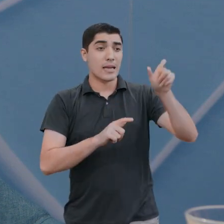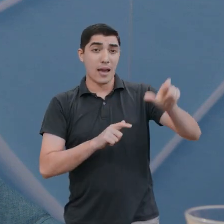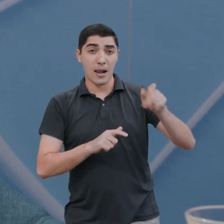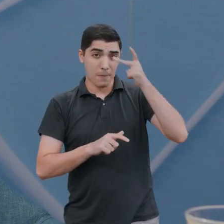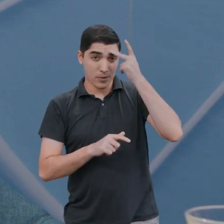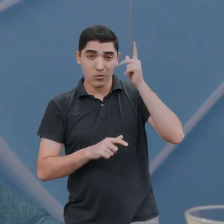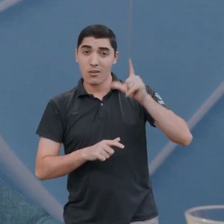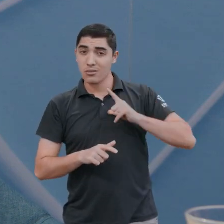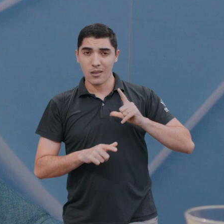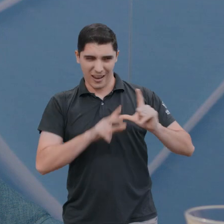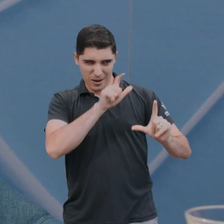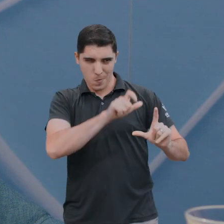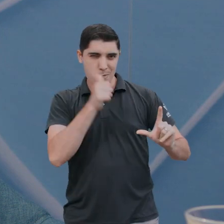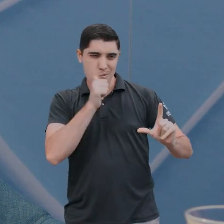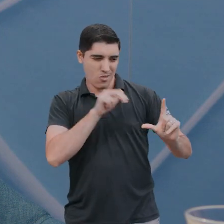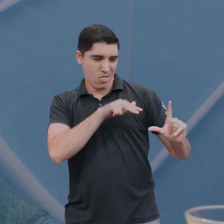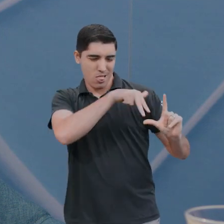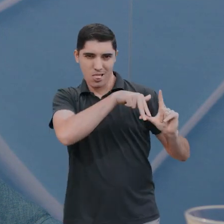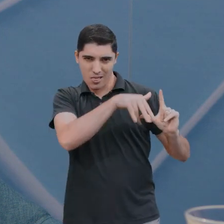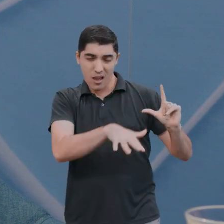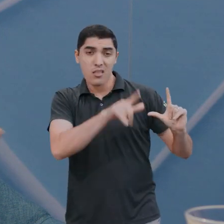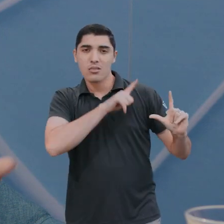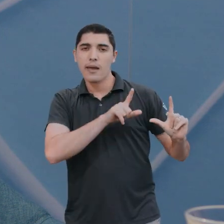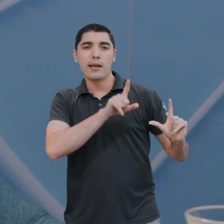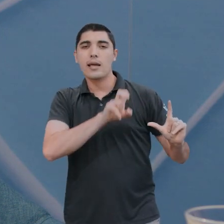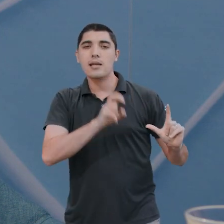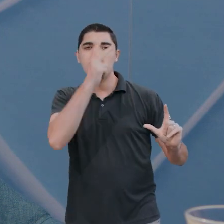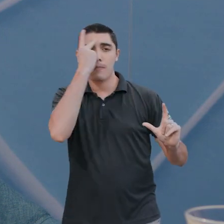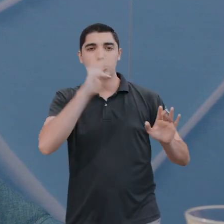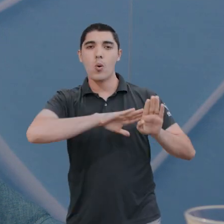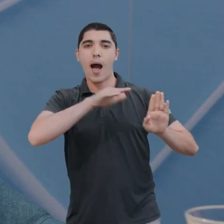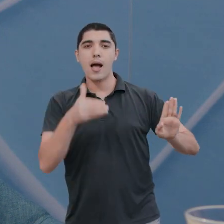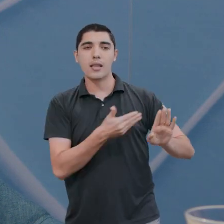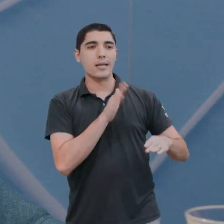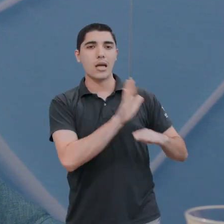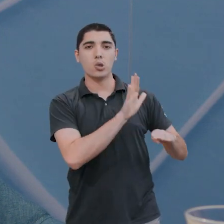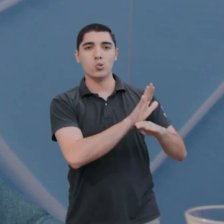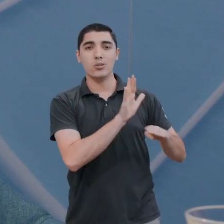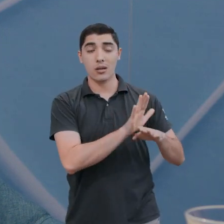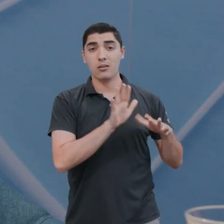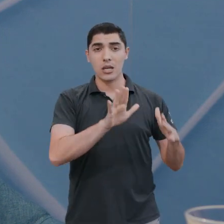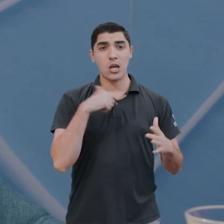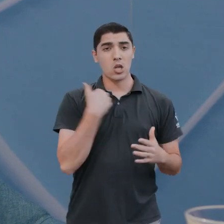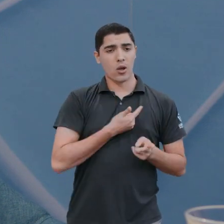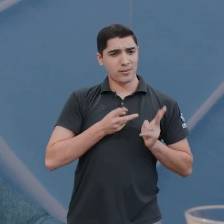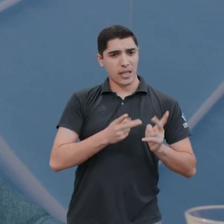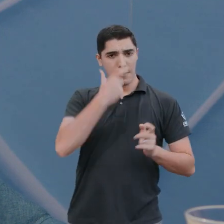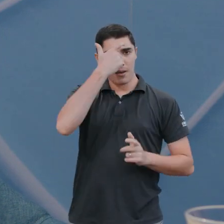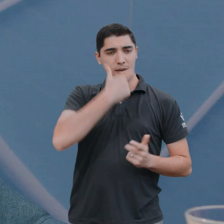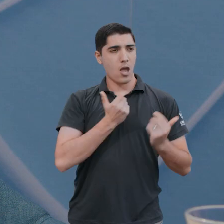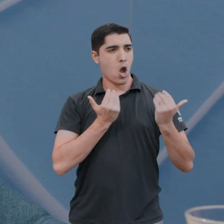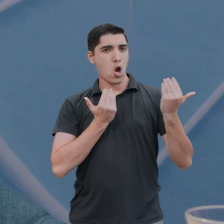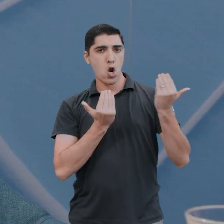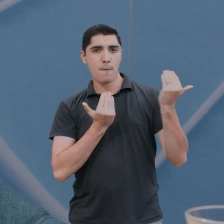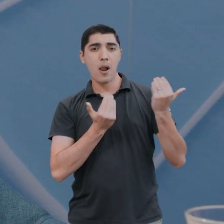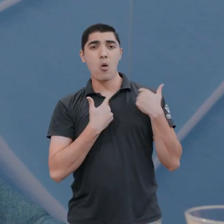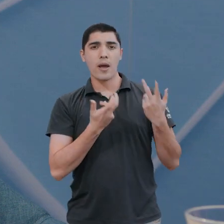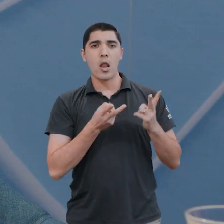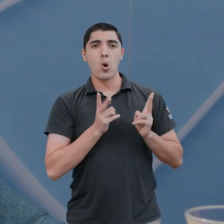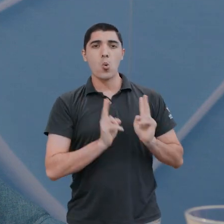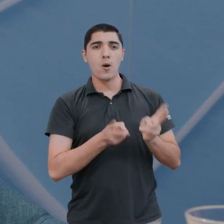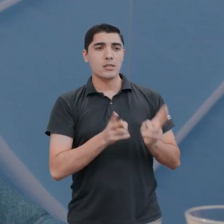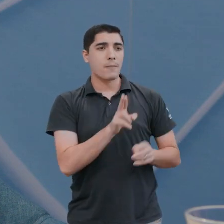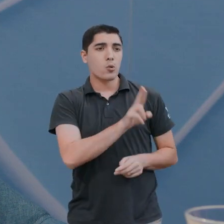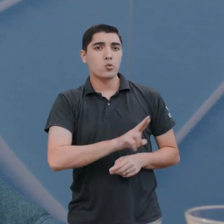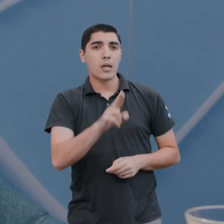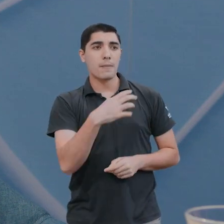15 pessoas ajudando ela, provavelmente, tem alguém que a veste, alguém que conhece sobre moda e a gente se compara querendo utilizar